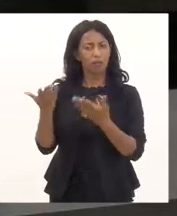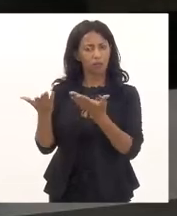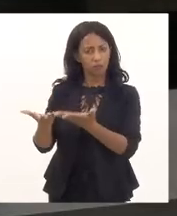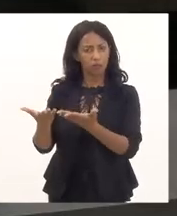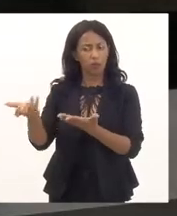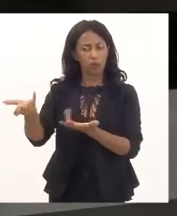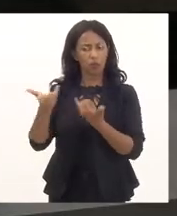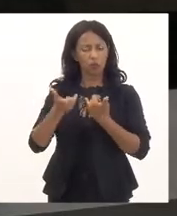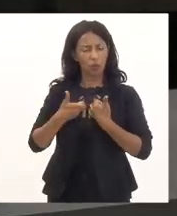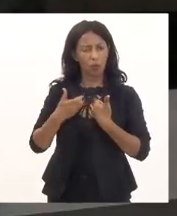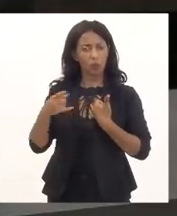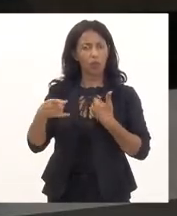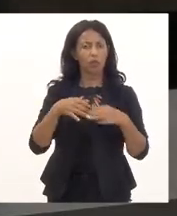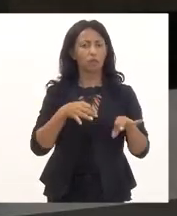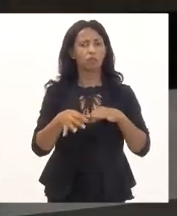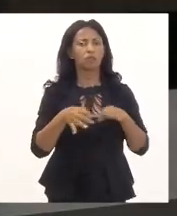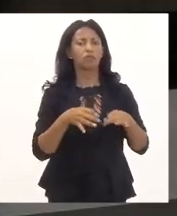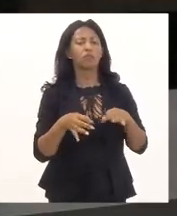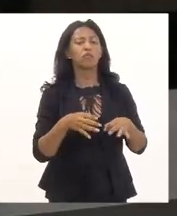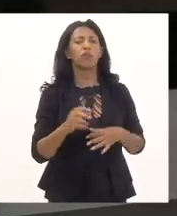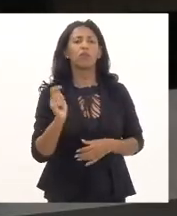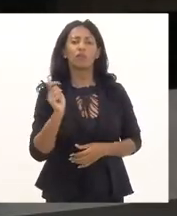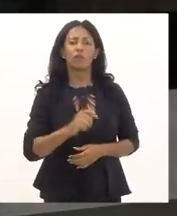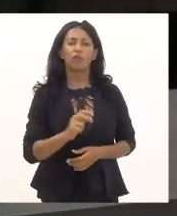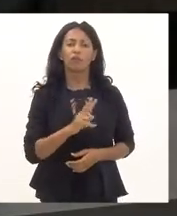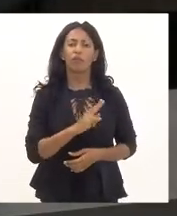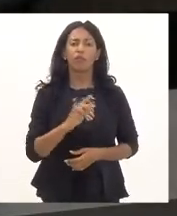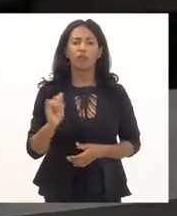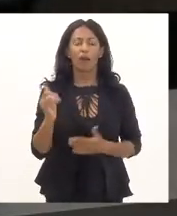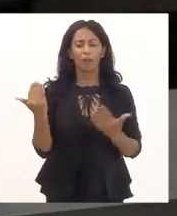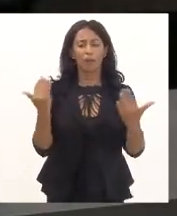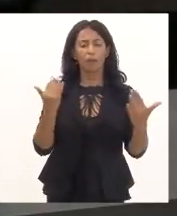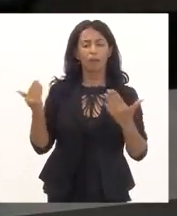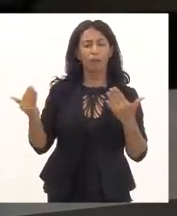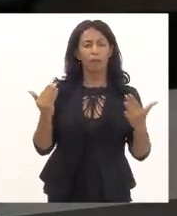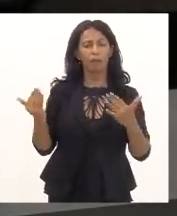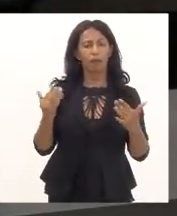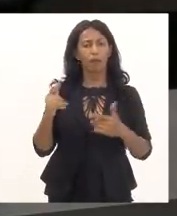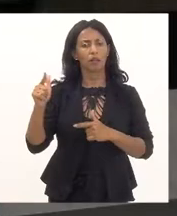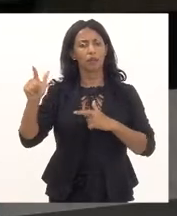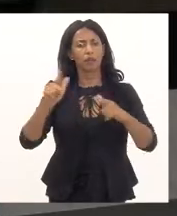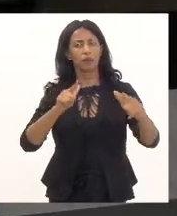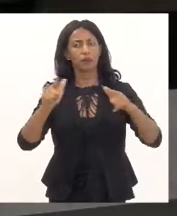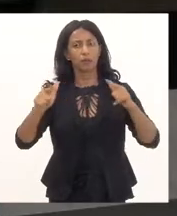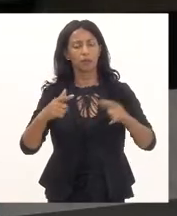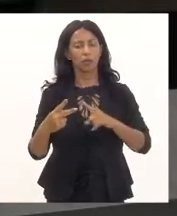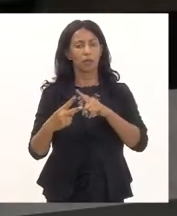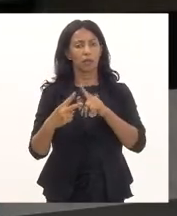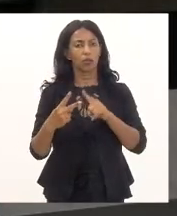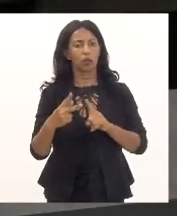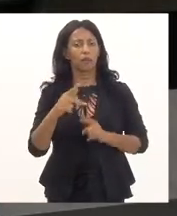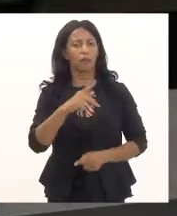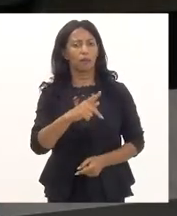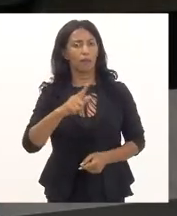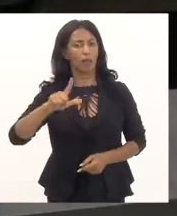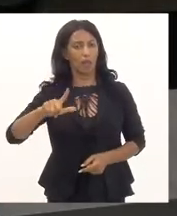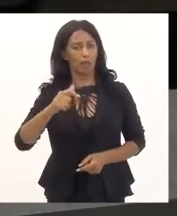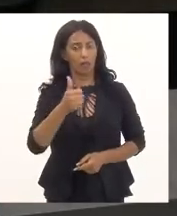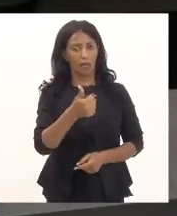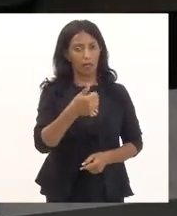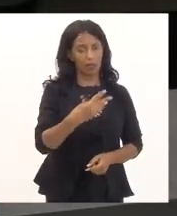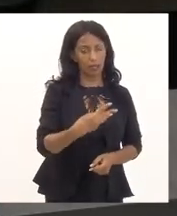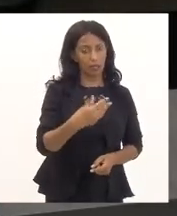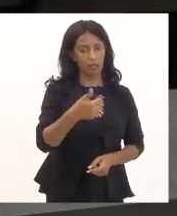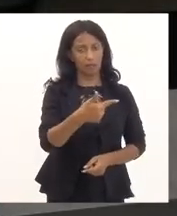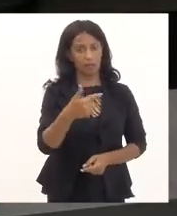me informou que esse projeto vai servir para parâmetros das outras duas PLs, a